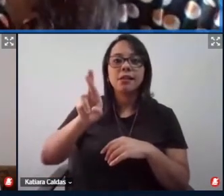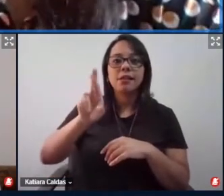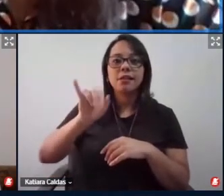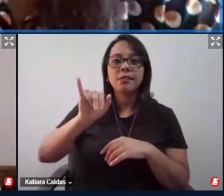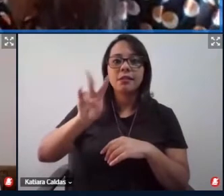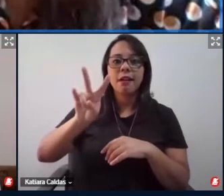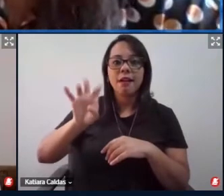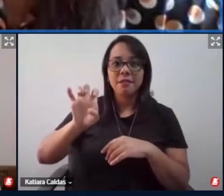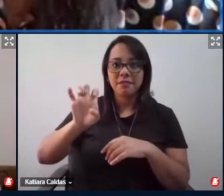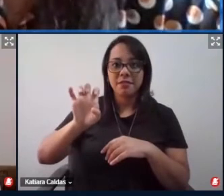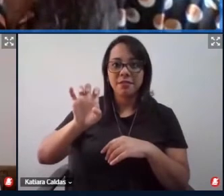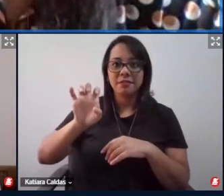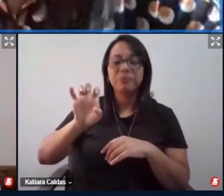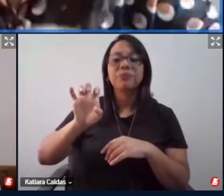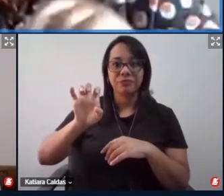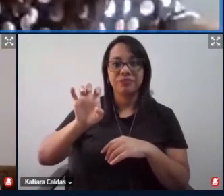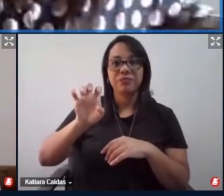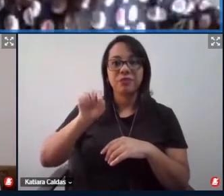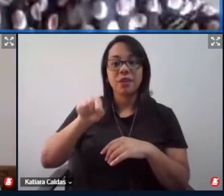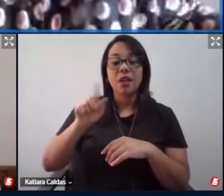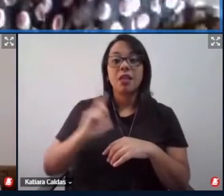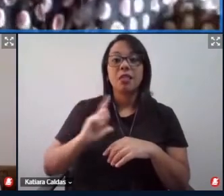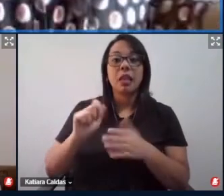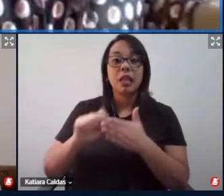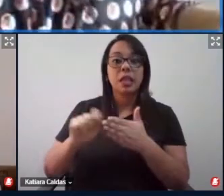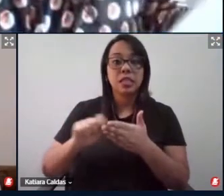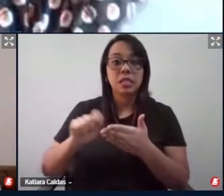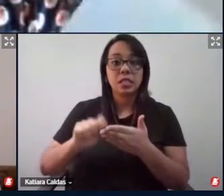entrei, pendriver está escrito,